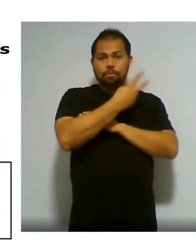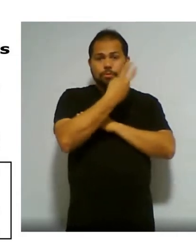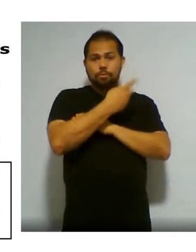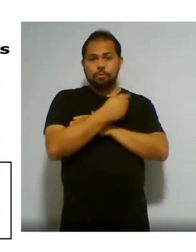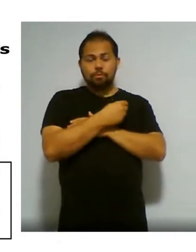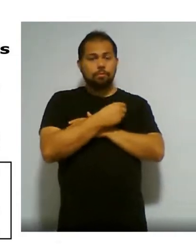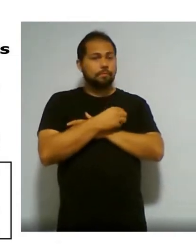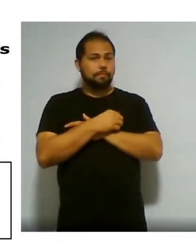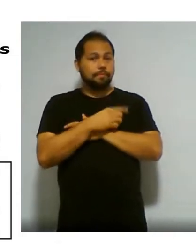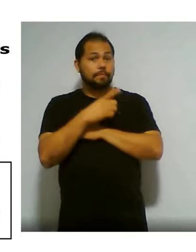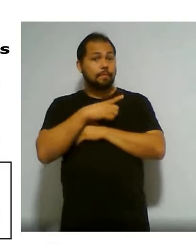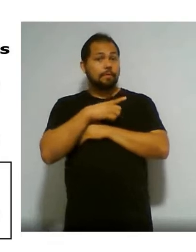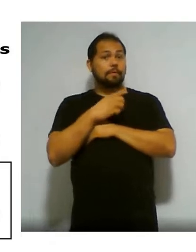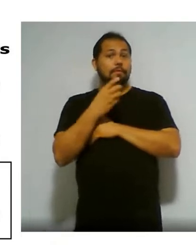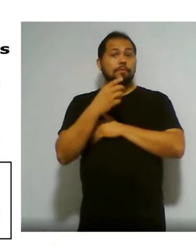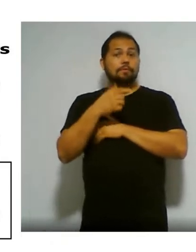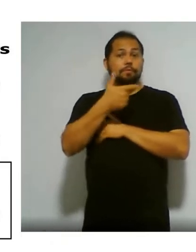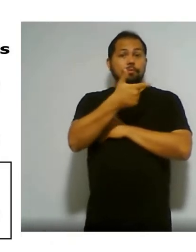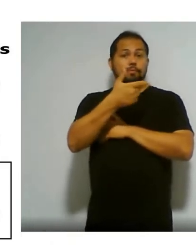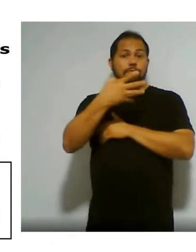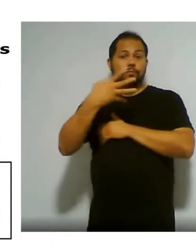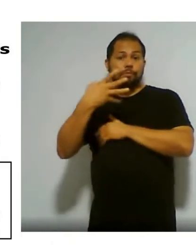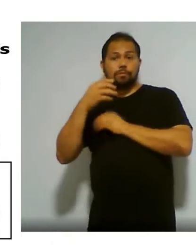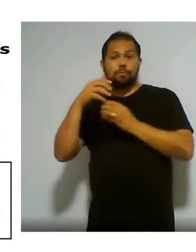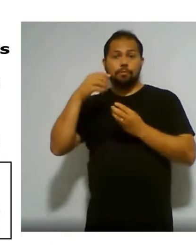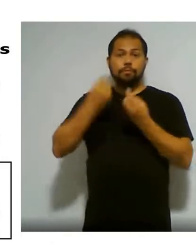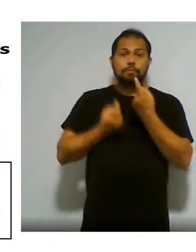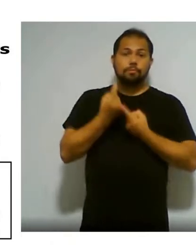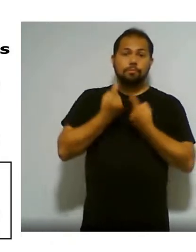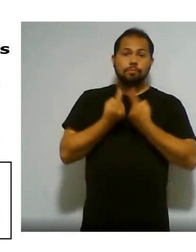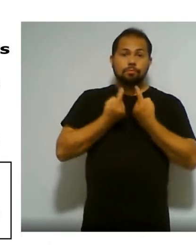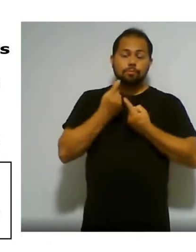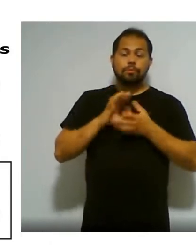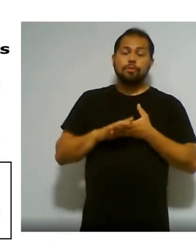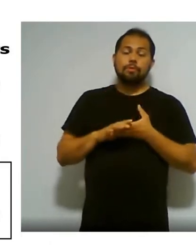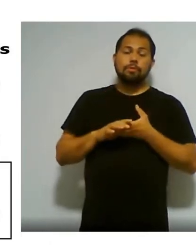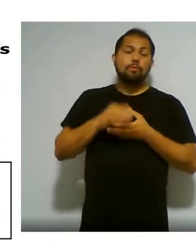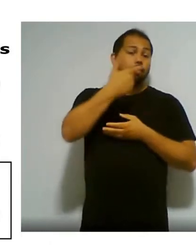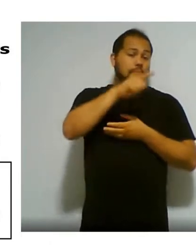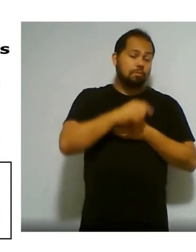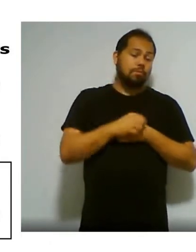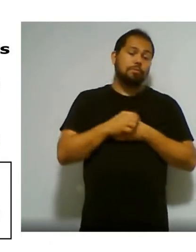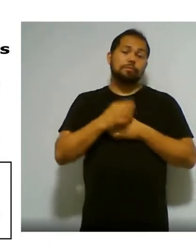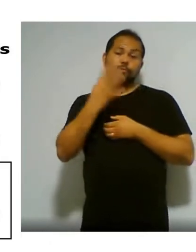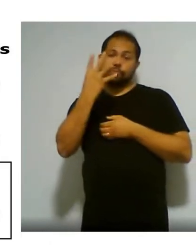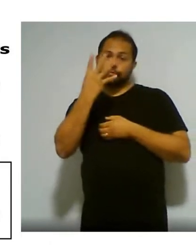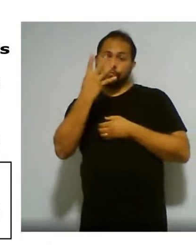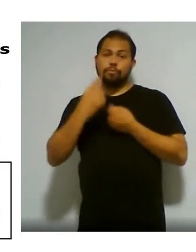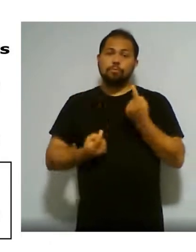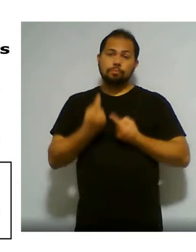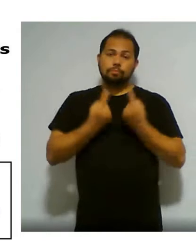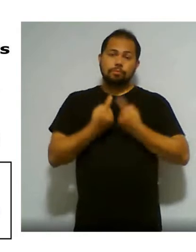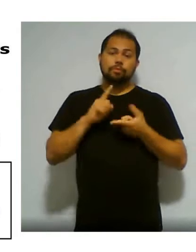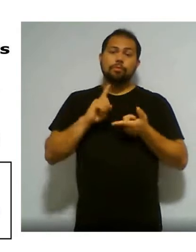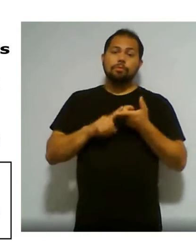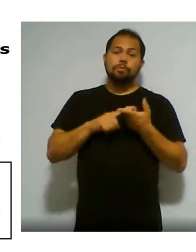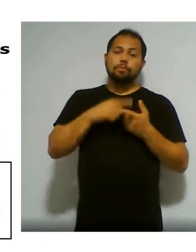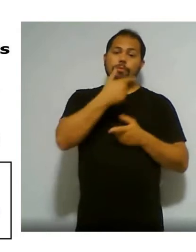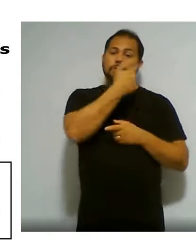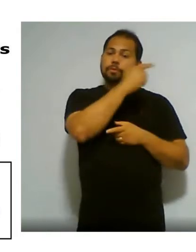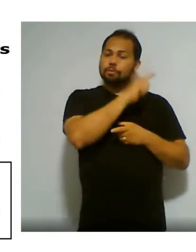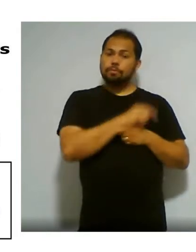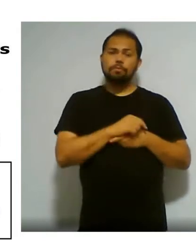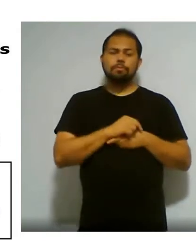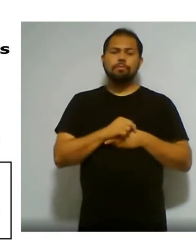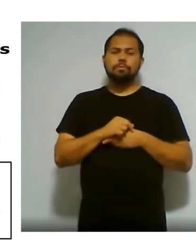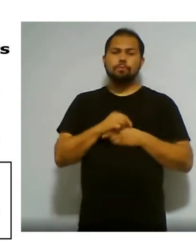24 pinos, ou nesse formato, ele vem 20 mais 4 pinos que eu consigo separar. E também tem um conector de 4